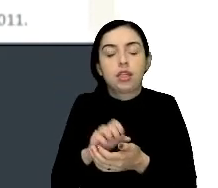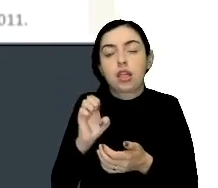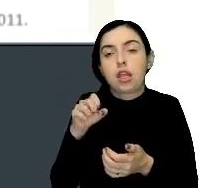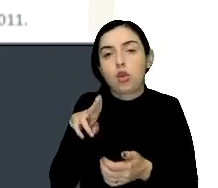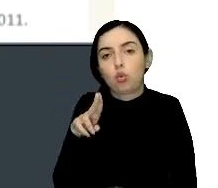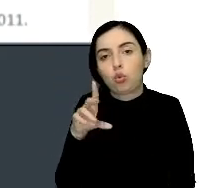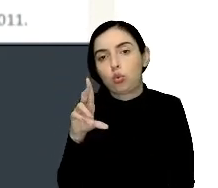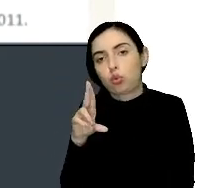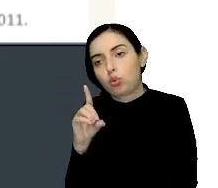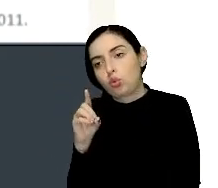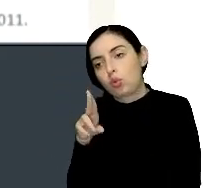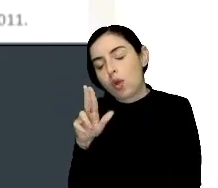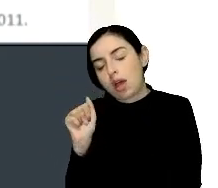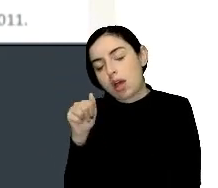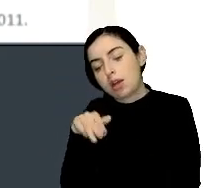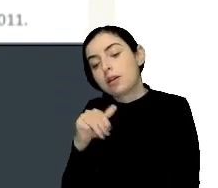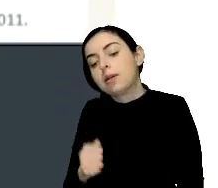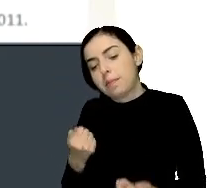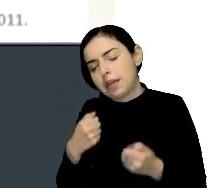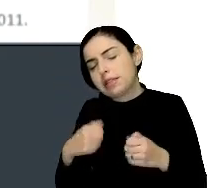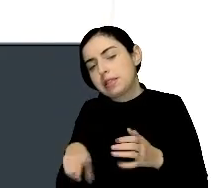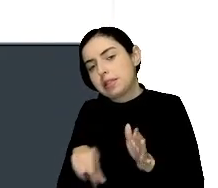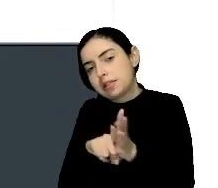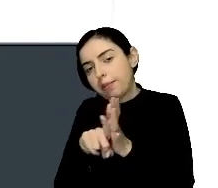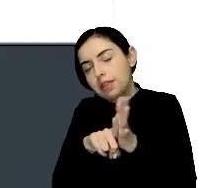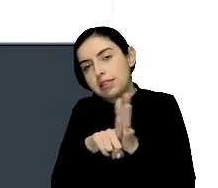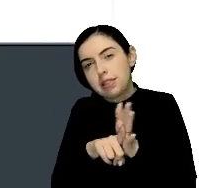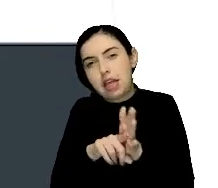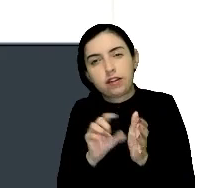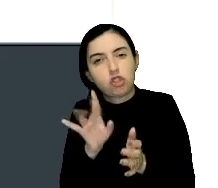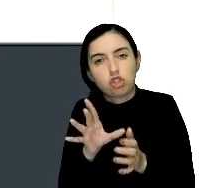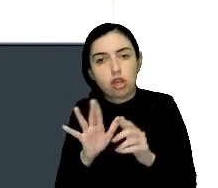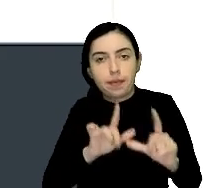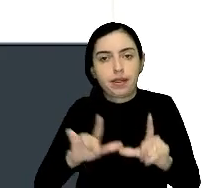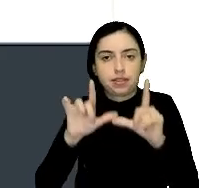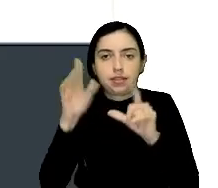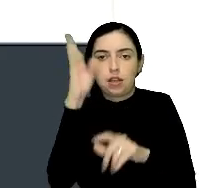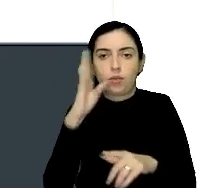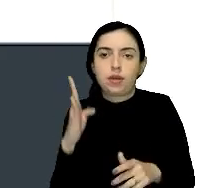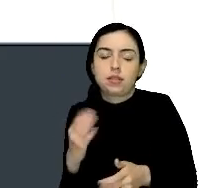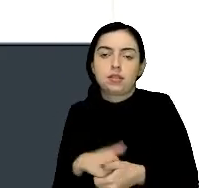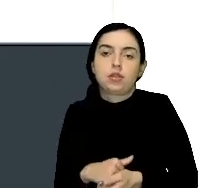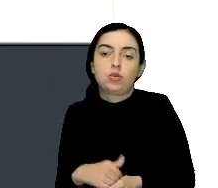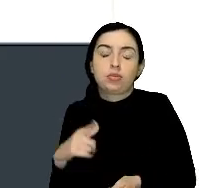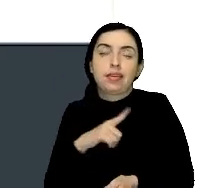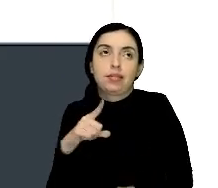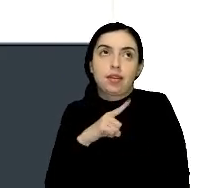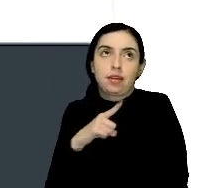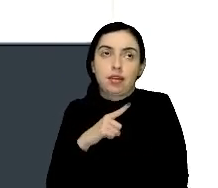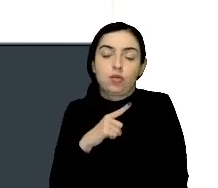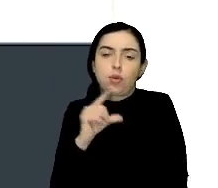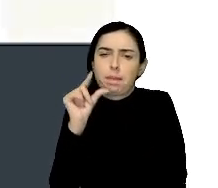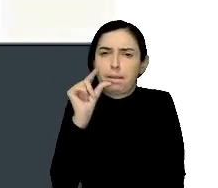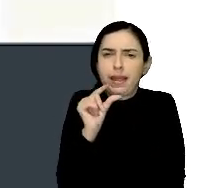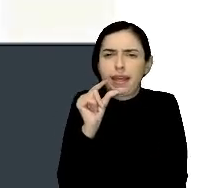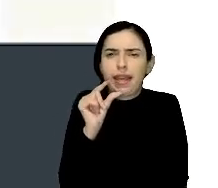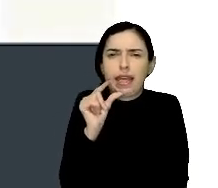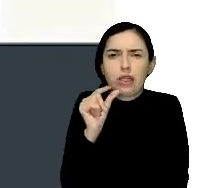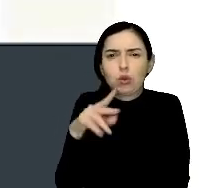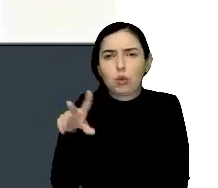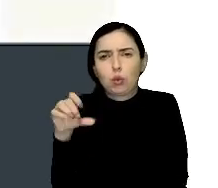que precisa ser analisada. Aqui, só para a gente destacar o Brasil, né? O Brasil tem uma pequena